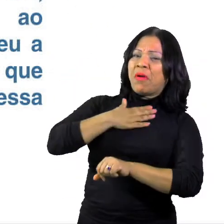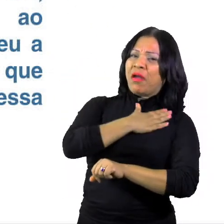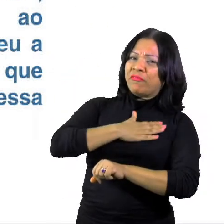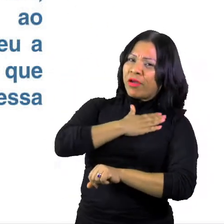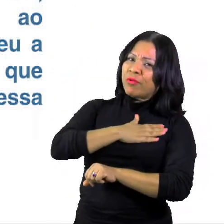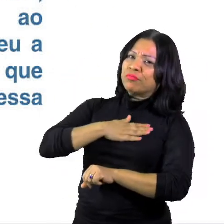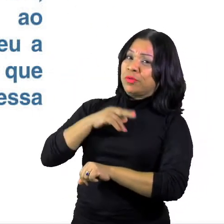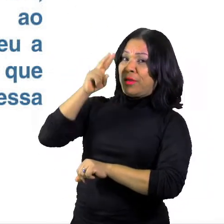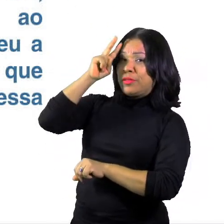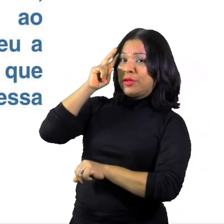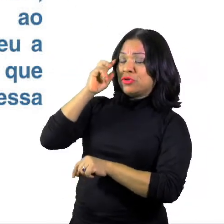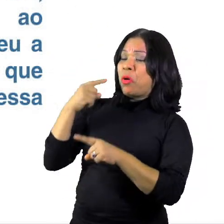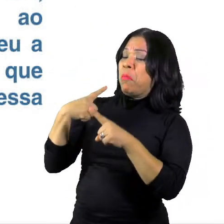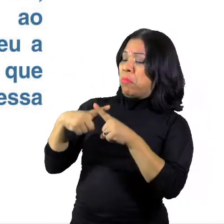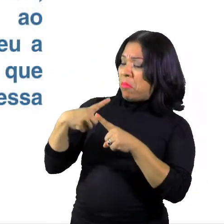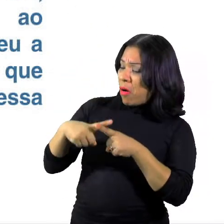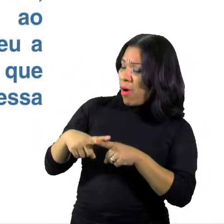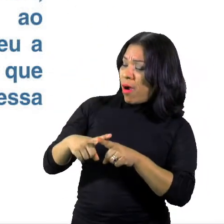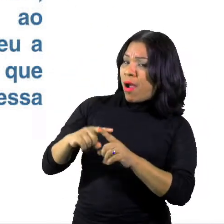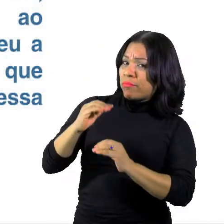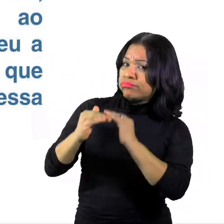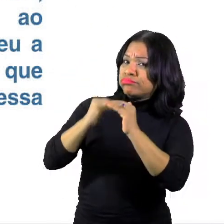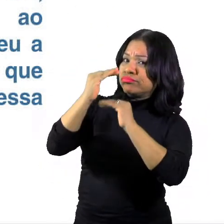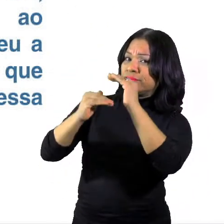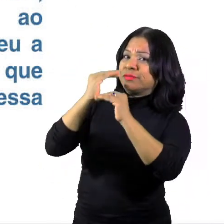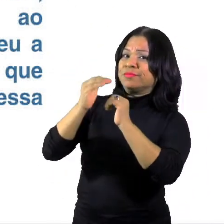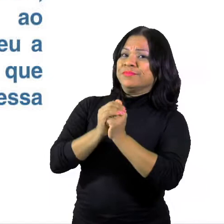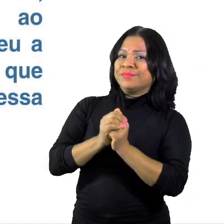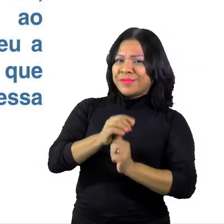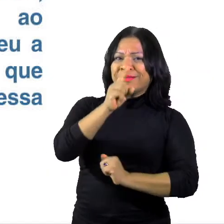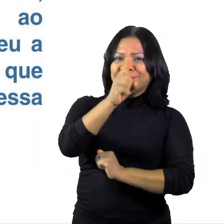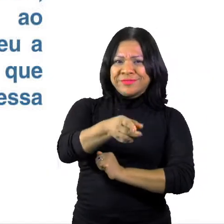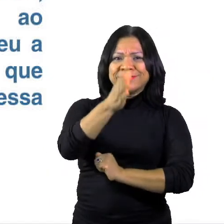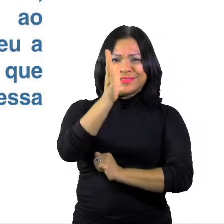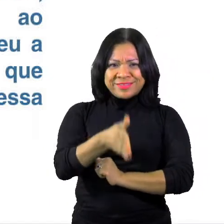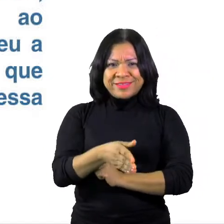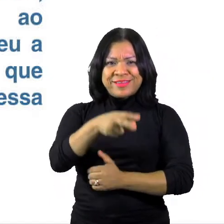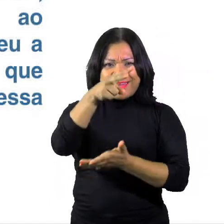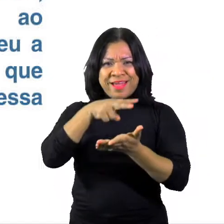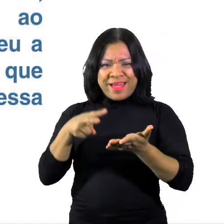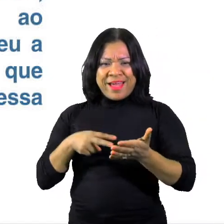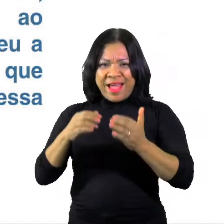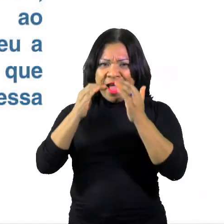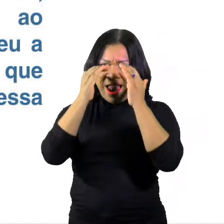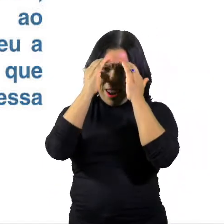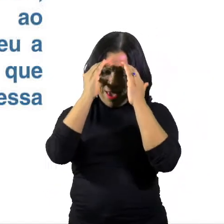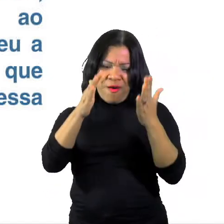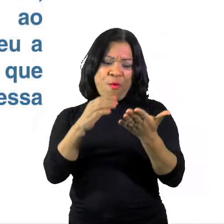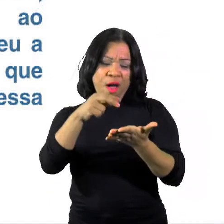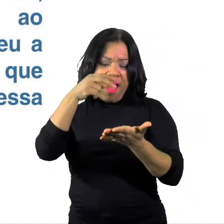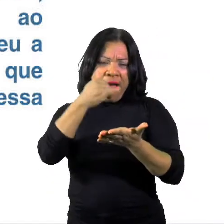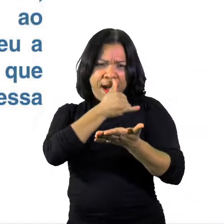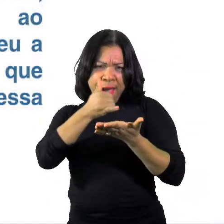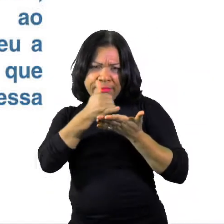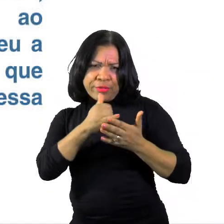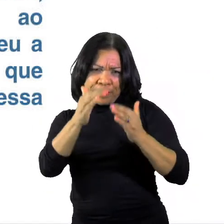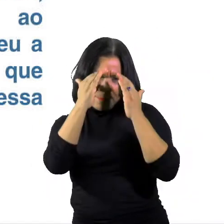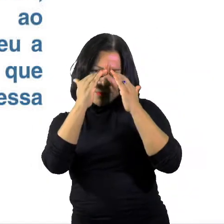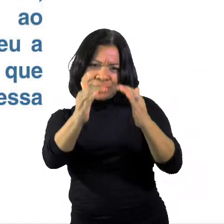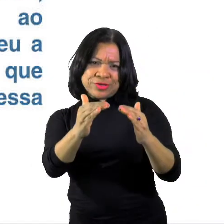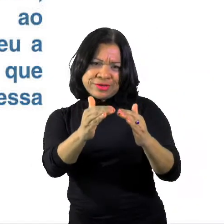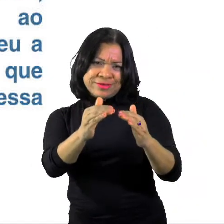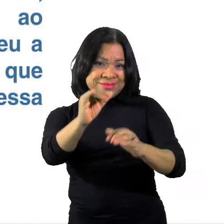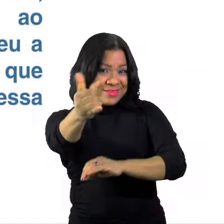da história. E você, já leu A Droga da Obediência? Se já, nos conte o que achou, pois